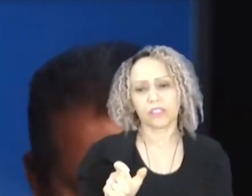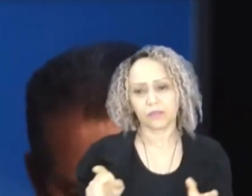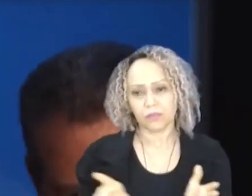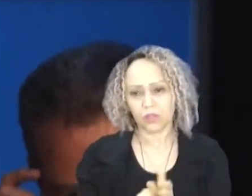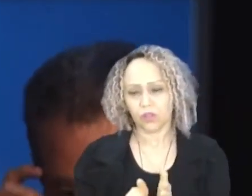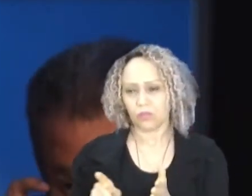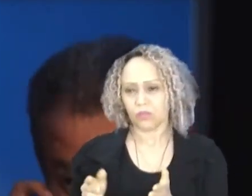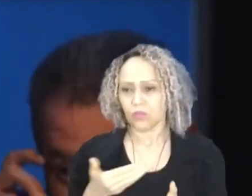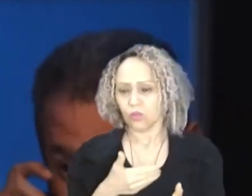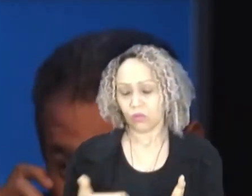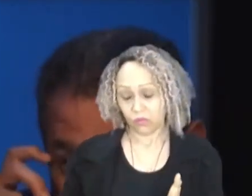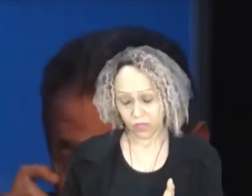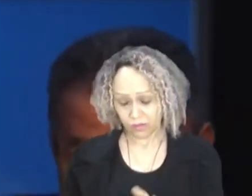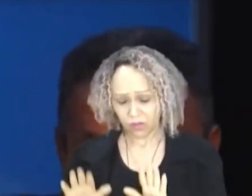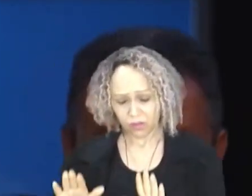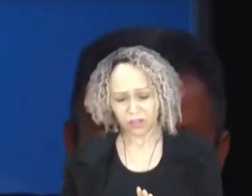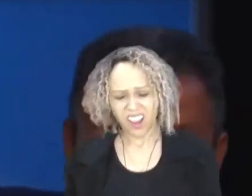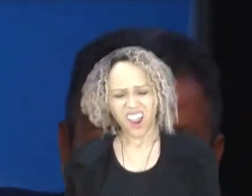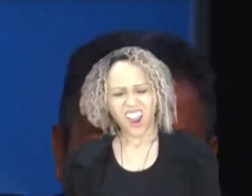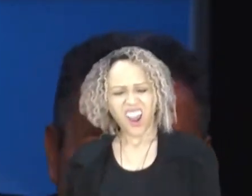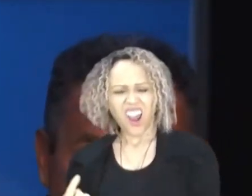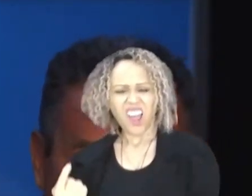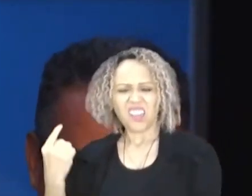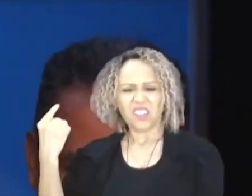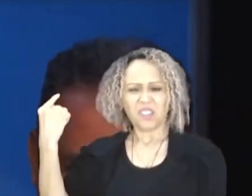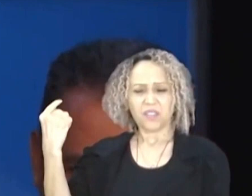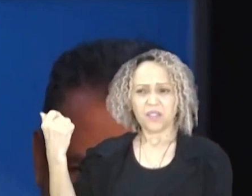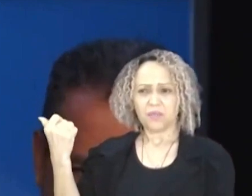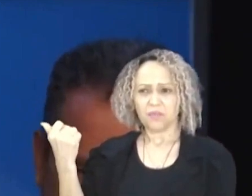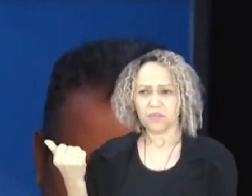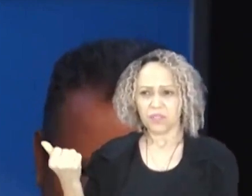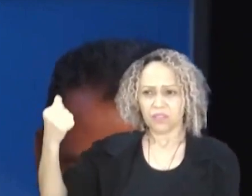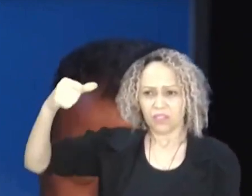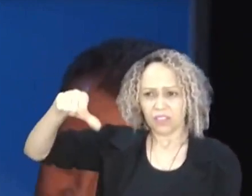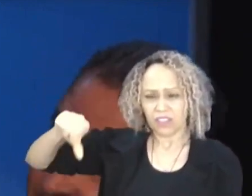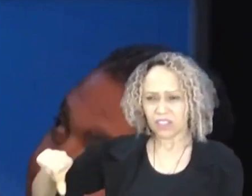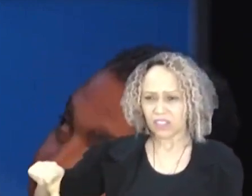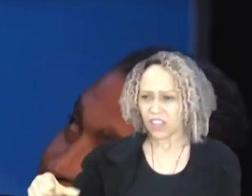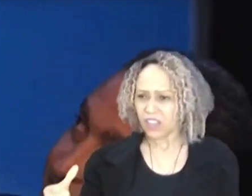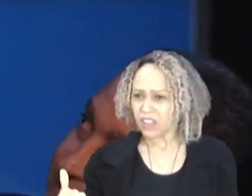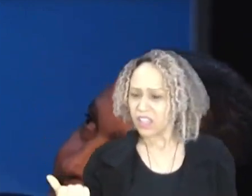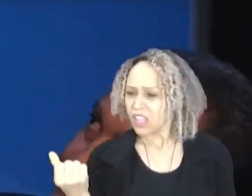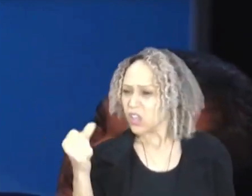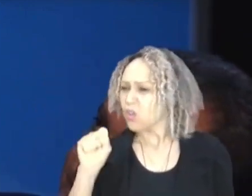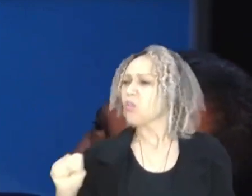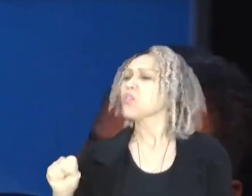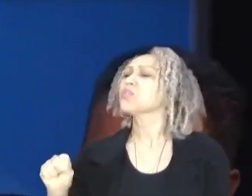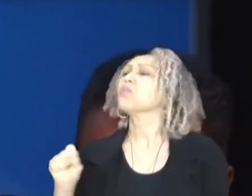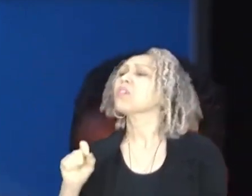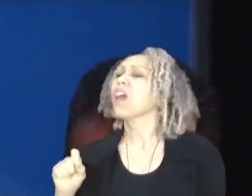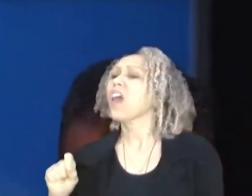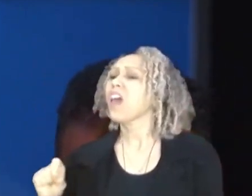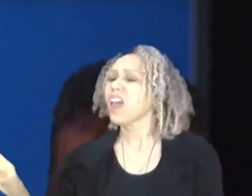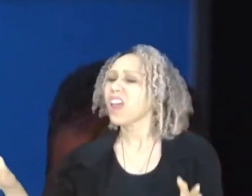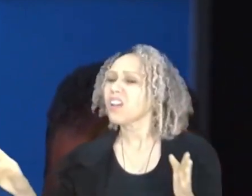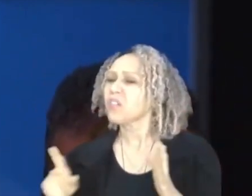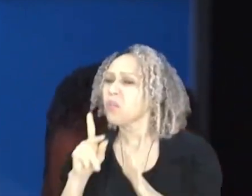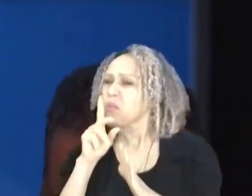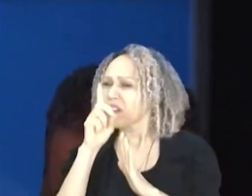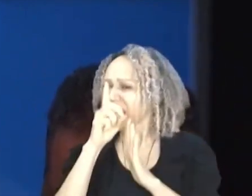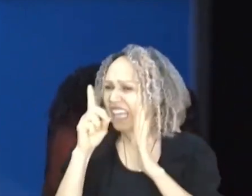anos, a revelia das normas consagradas pela Constituição de 1946, o Estado de Direito